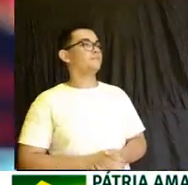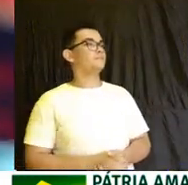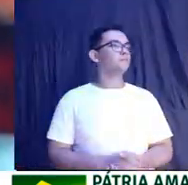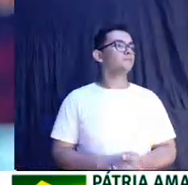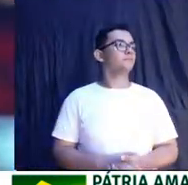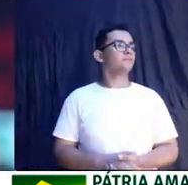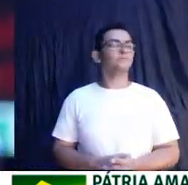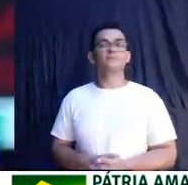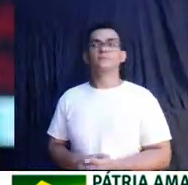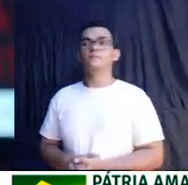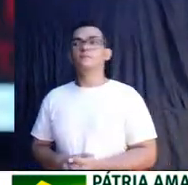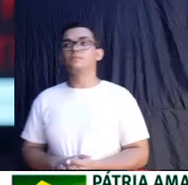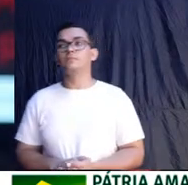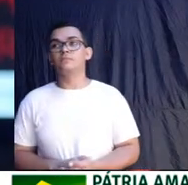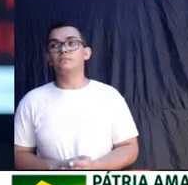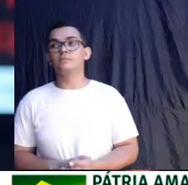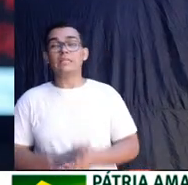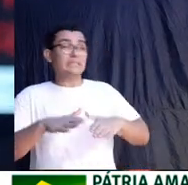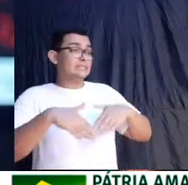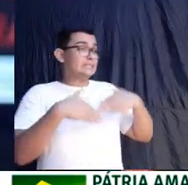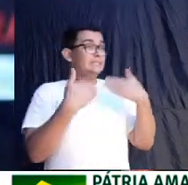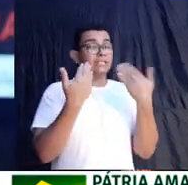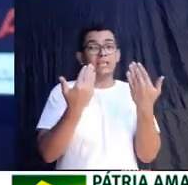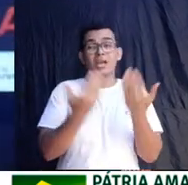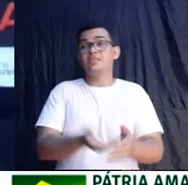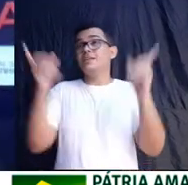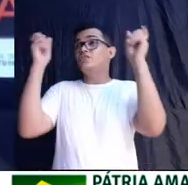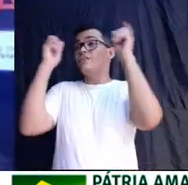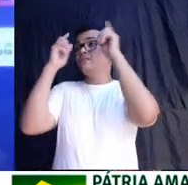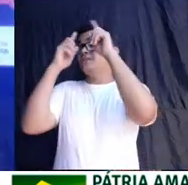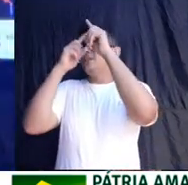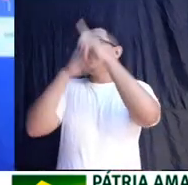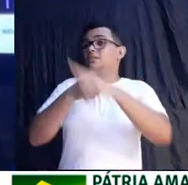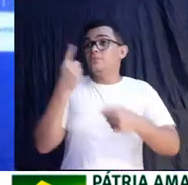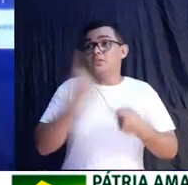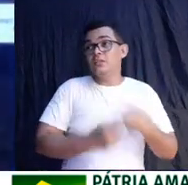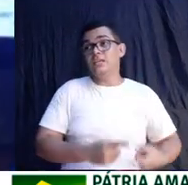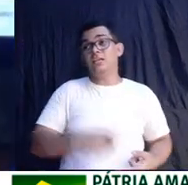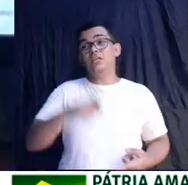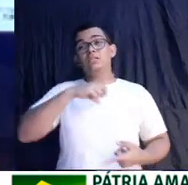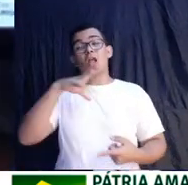Difícil demais te amar assim.